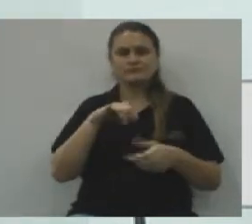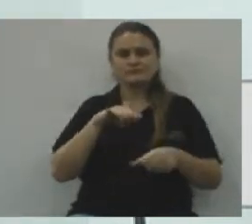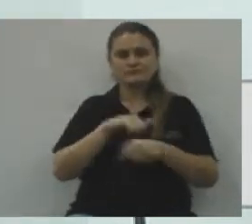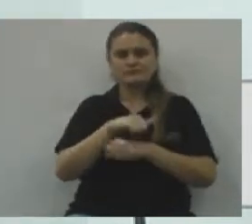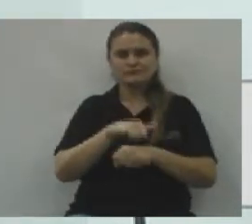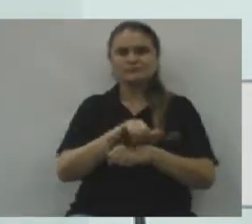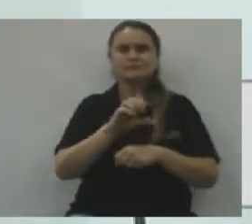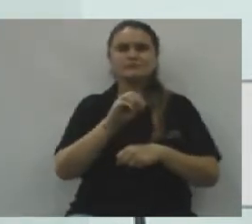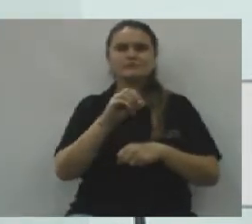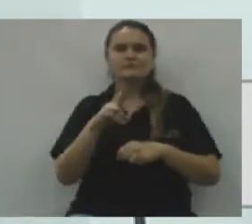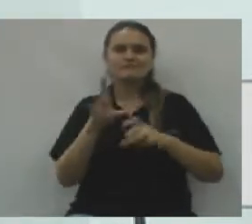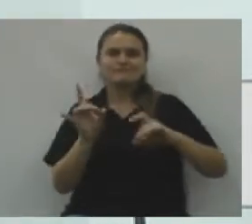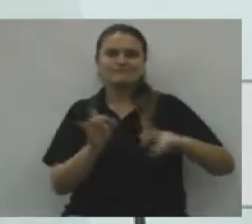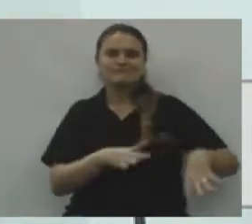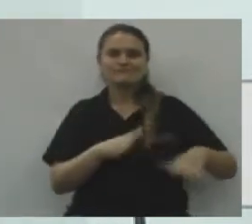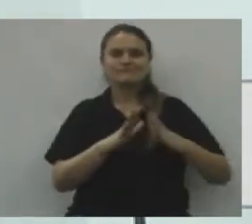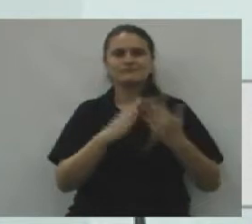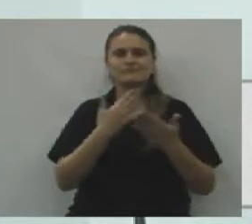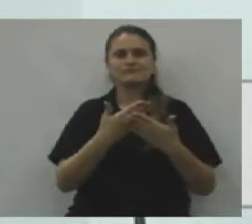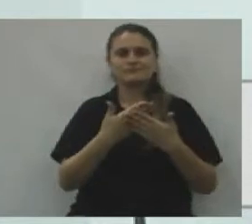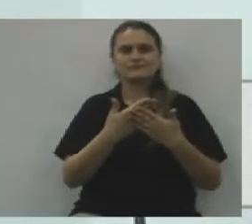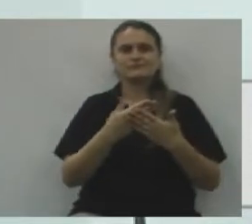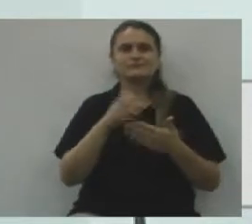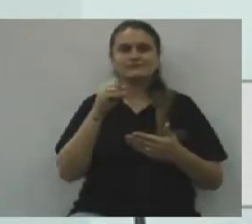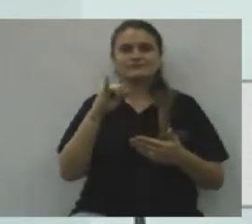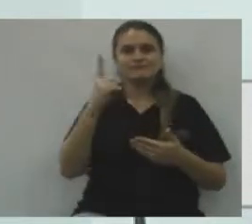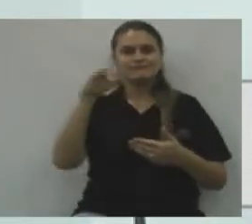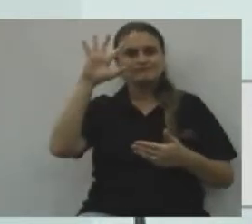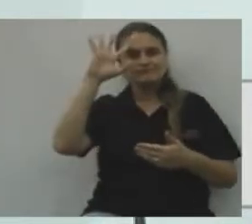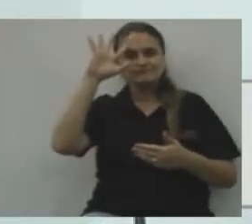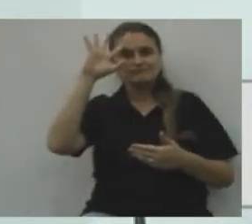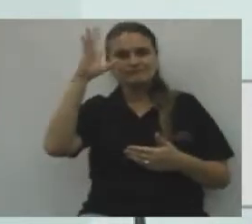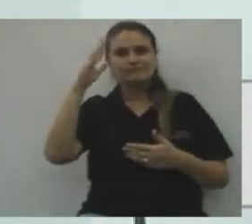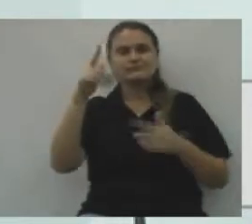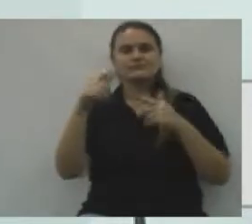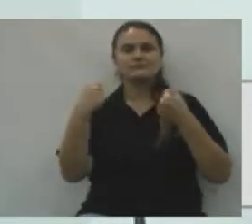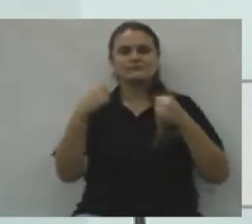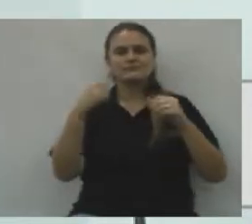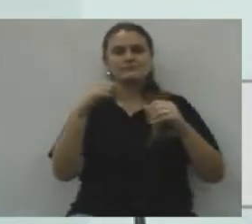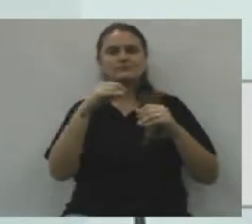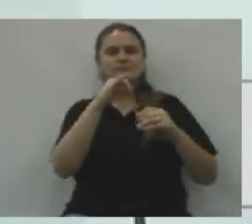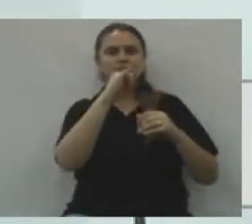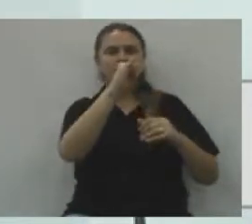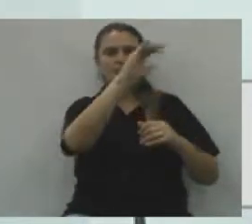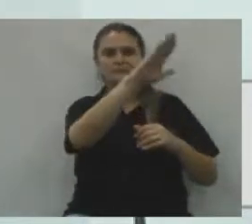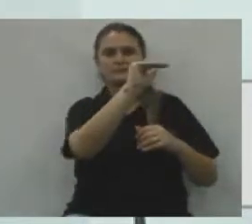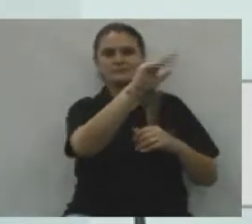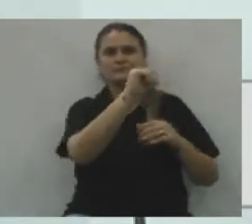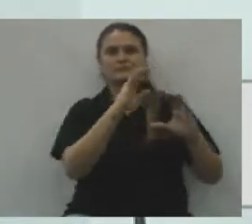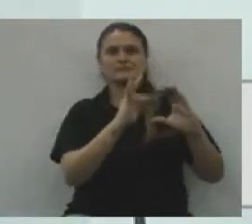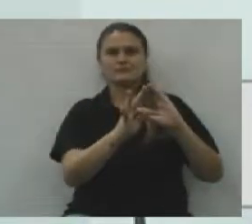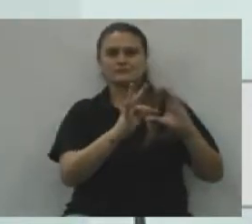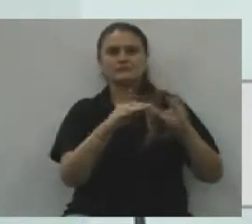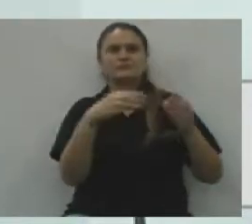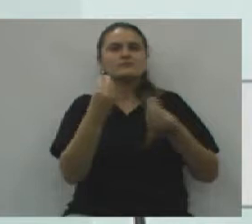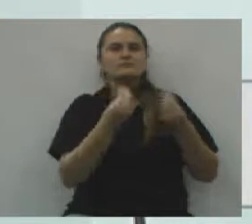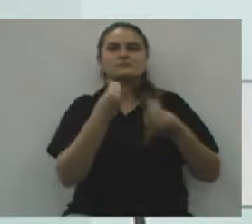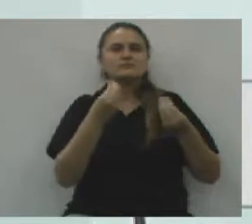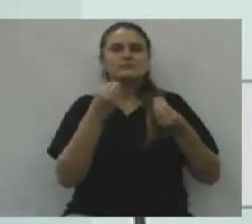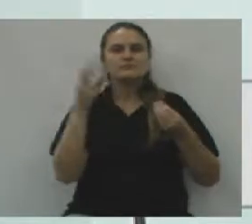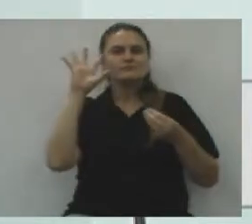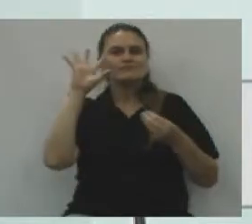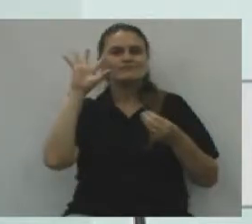evasão escolar. Essa situação não resolvida é encaminhada para o Conselho Tutelar, que tem também o dever de buscar solucionar o